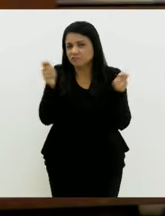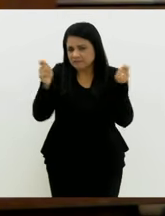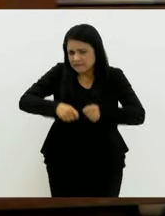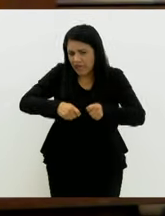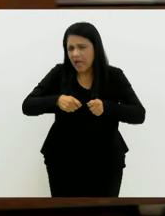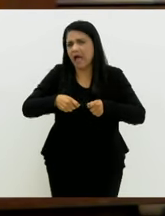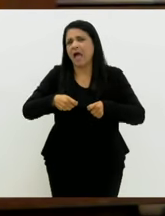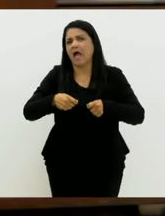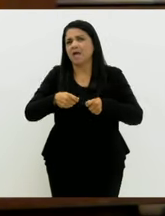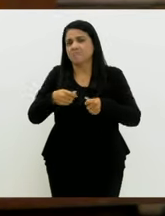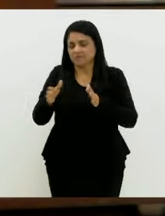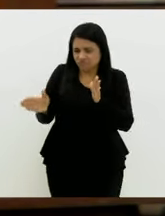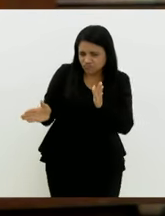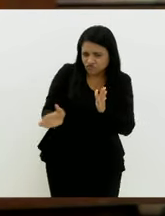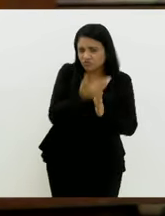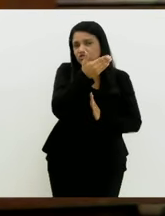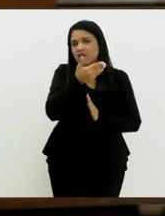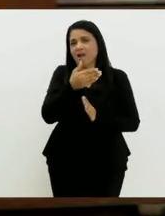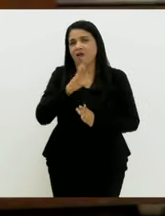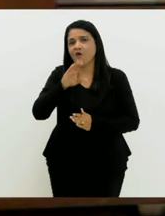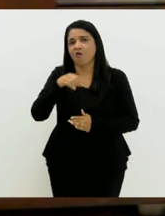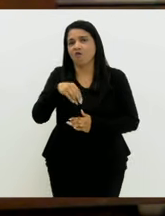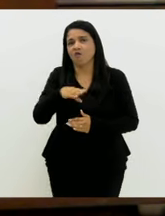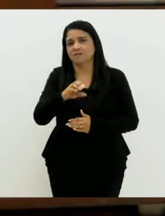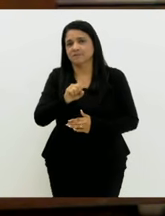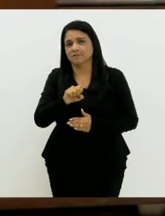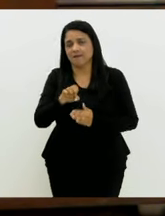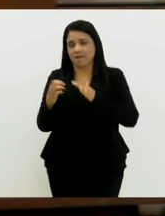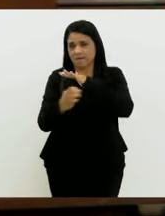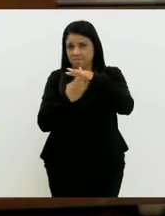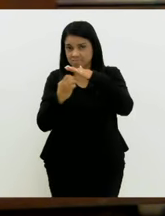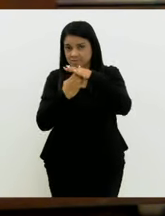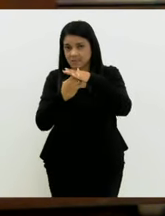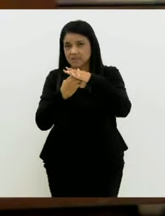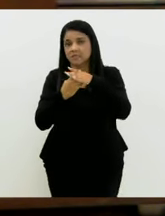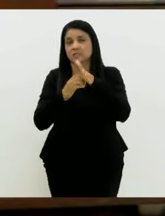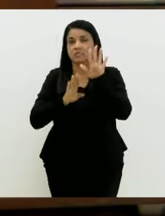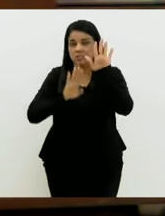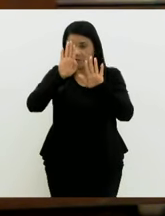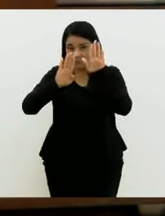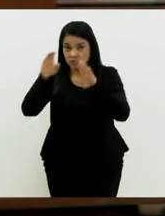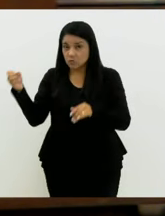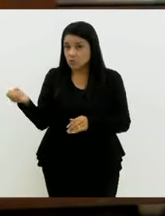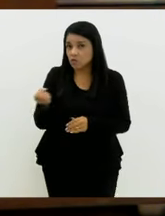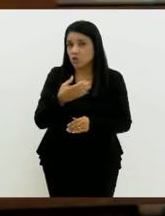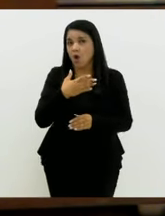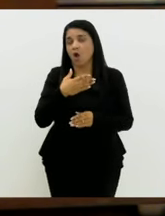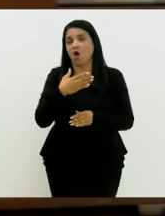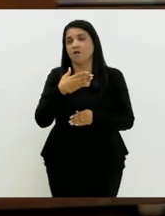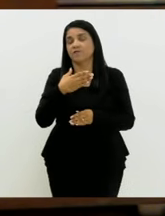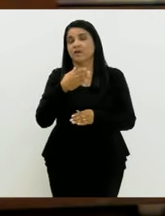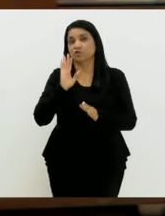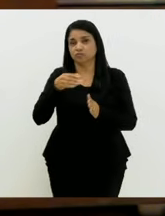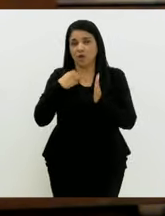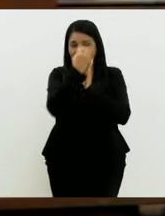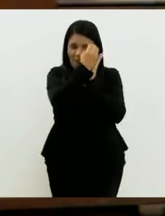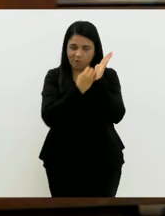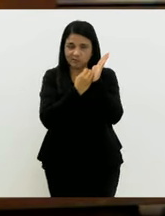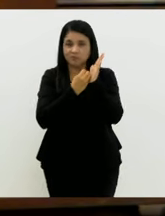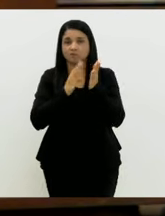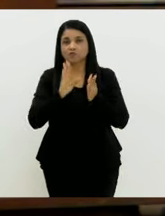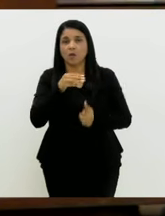tirar a Concer, fazer uma nova licitação daquele trecho e garantir, inclusive, algo que já oficiei o